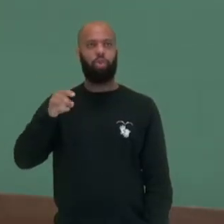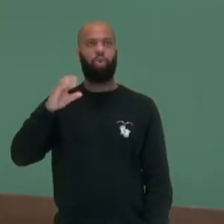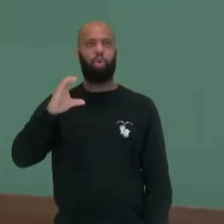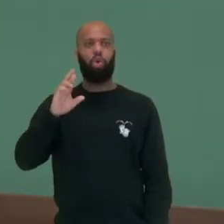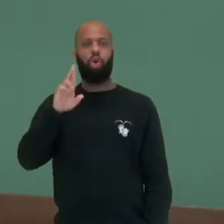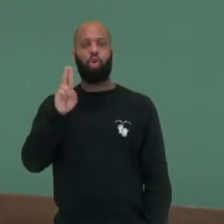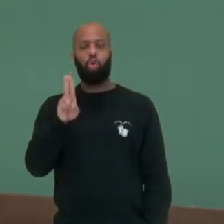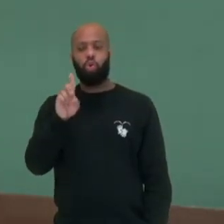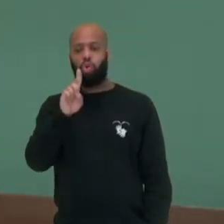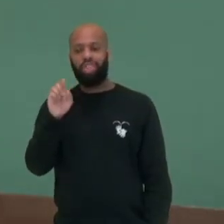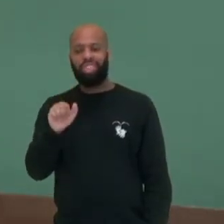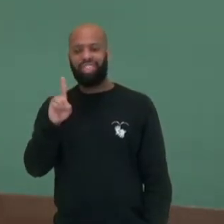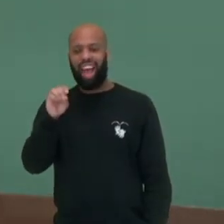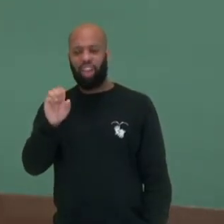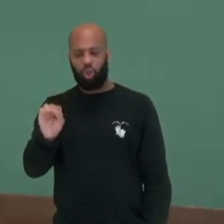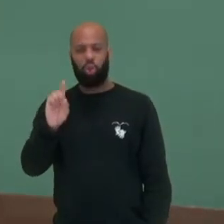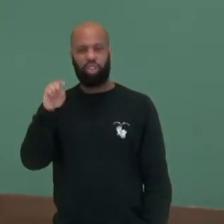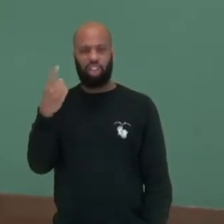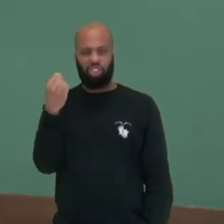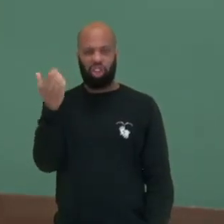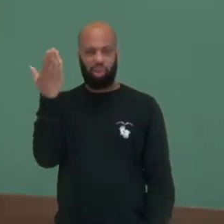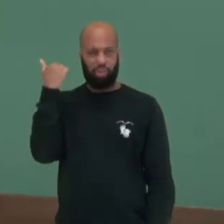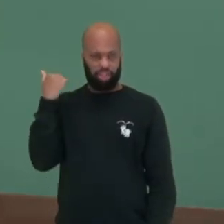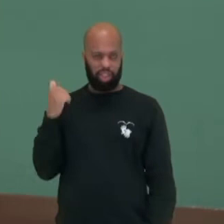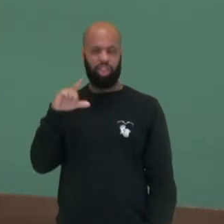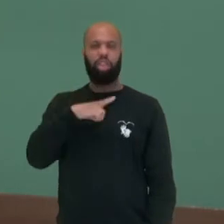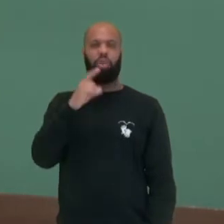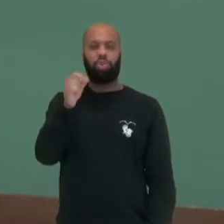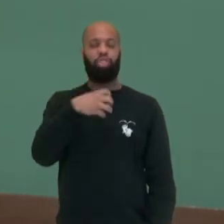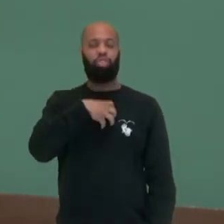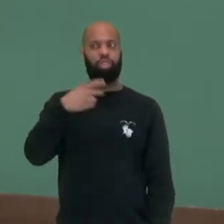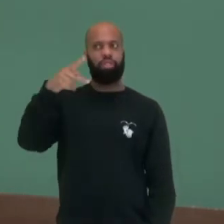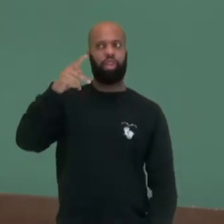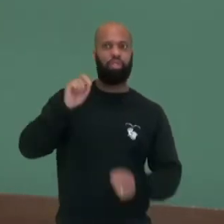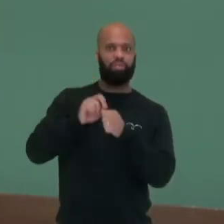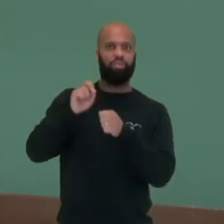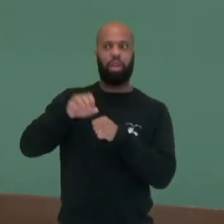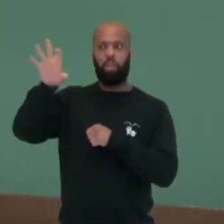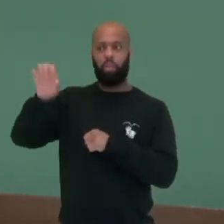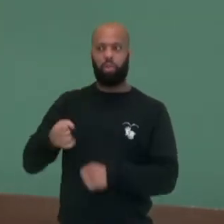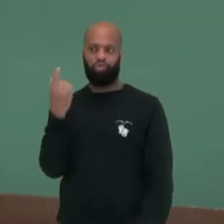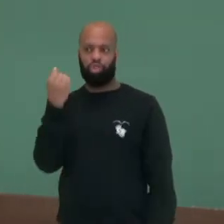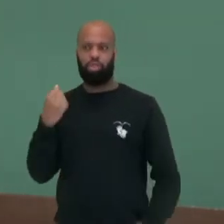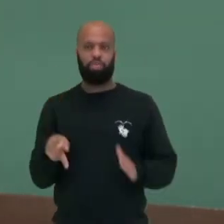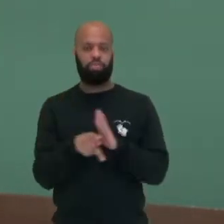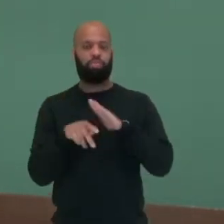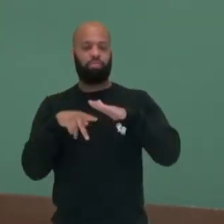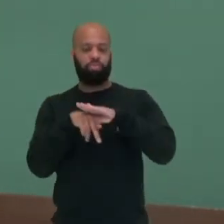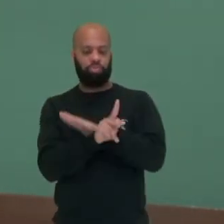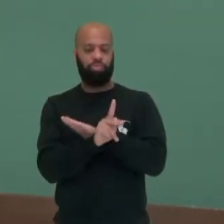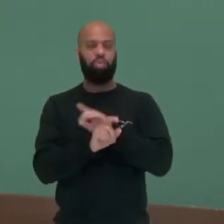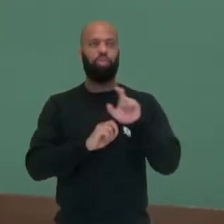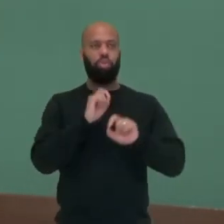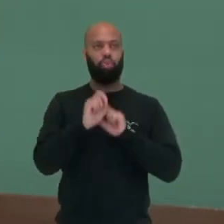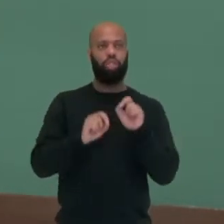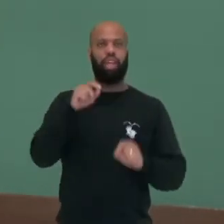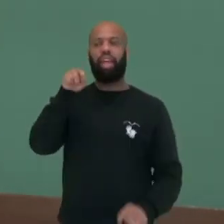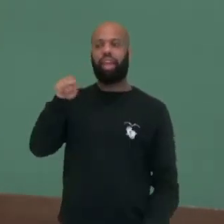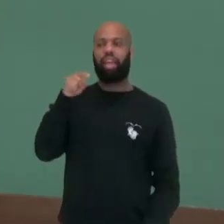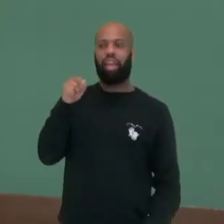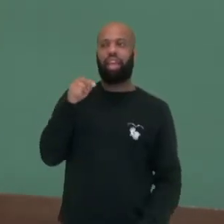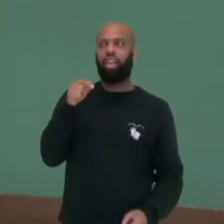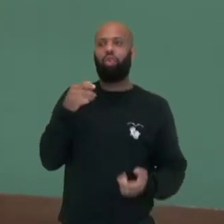grandes problemas, uma das medidas mais impopulares do início do governo Fernando Collor de Mello, que ajudou a derrubar a sua popularidade, a